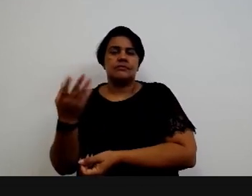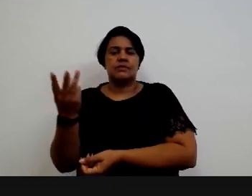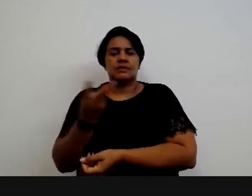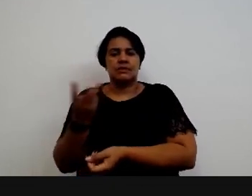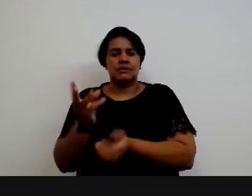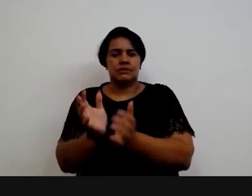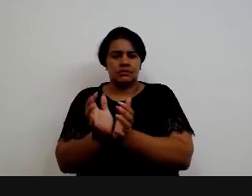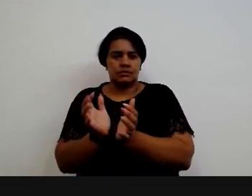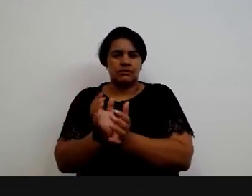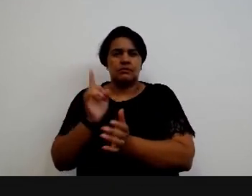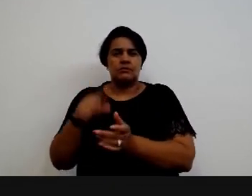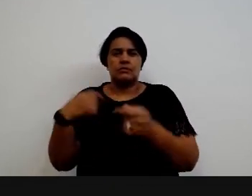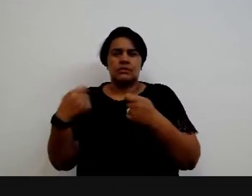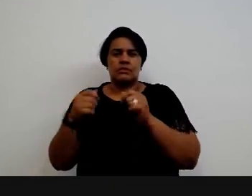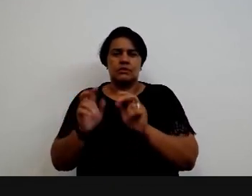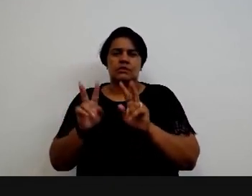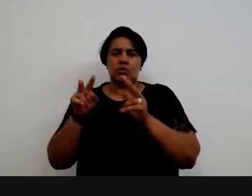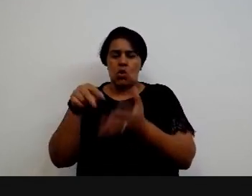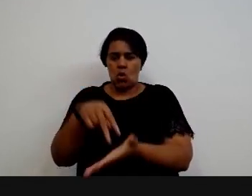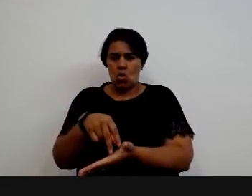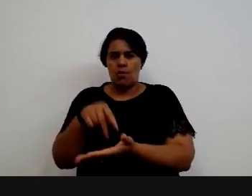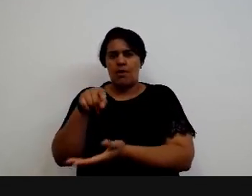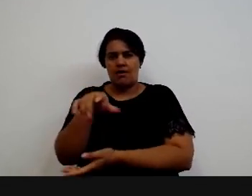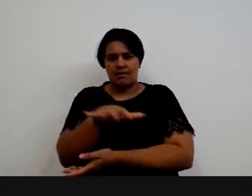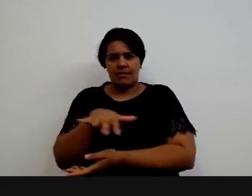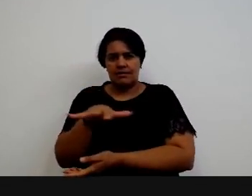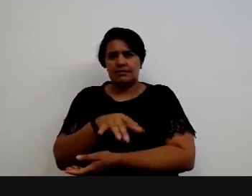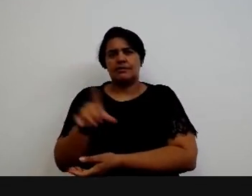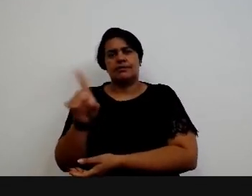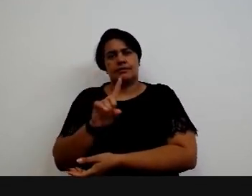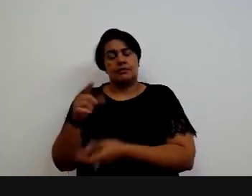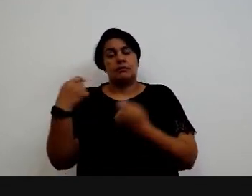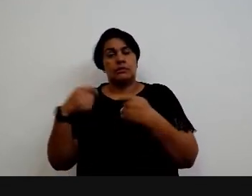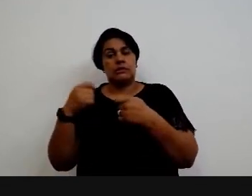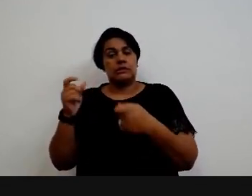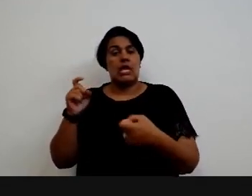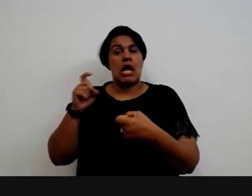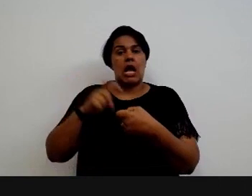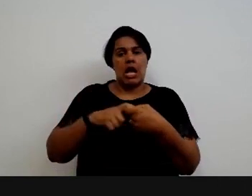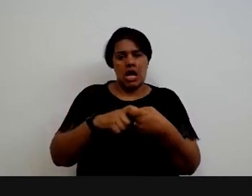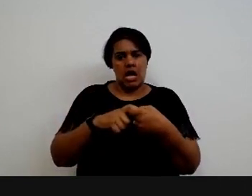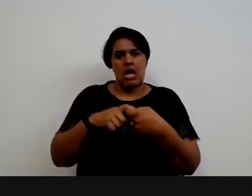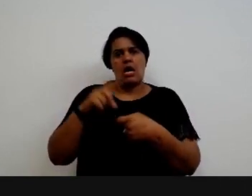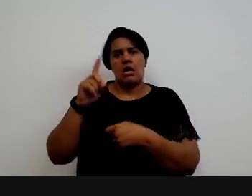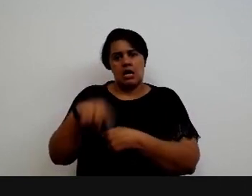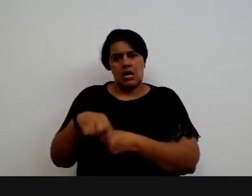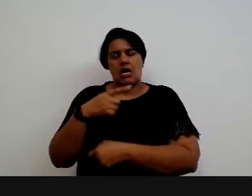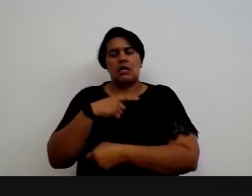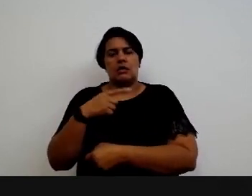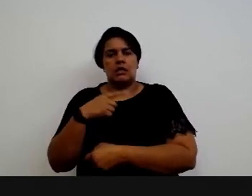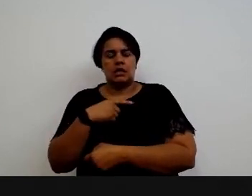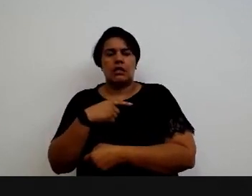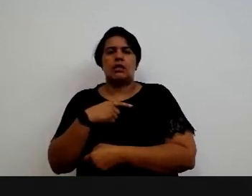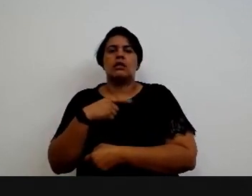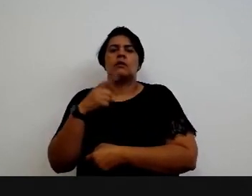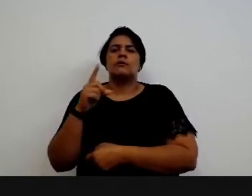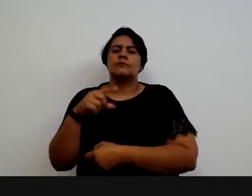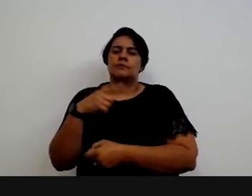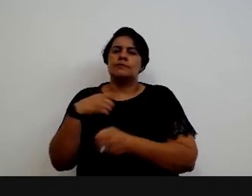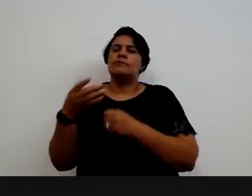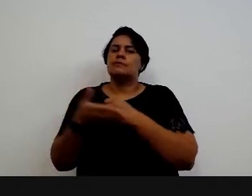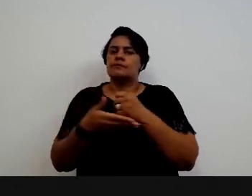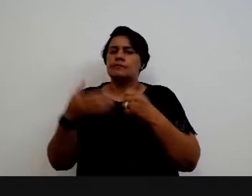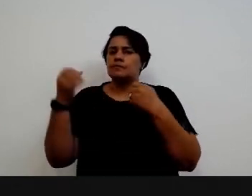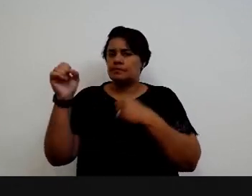ocupar esse espaço. Não, o terceiro setor tem que ser um aliado, né? O Estado tem, o poder público tem a sua função, a